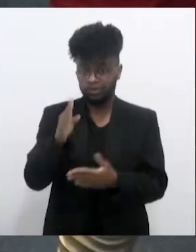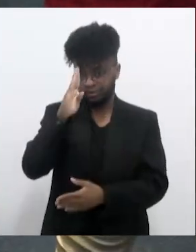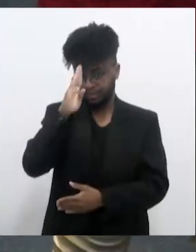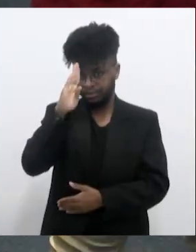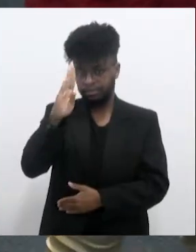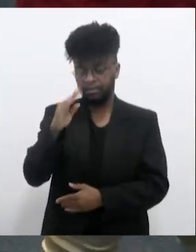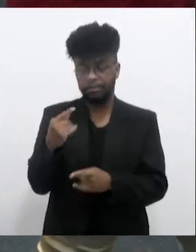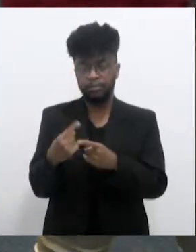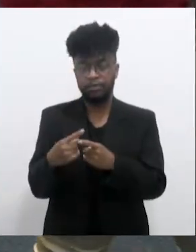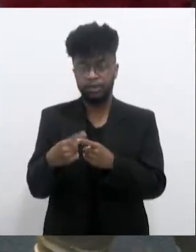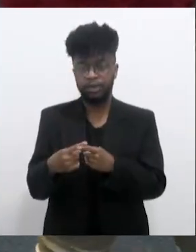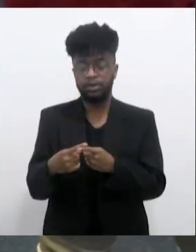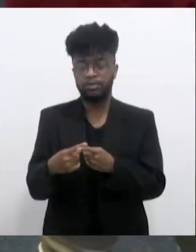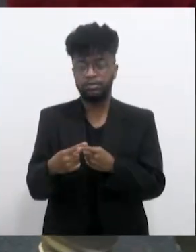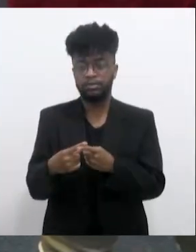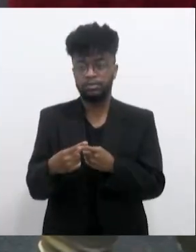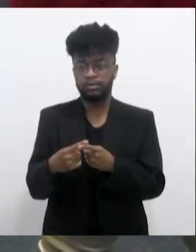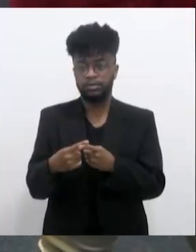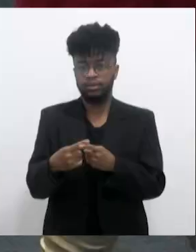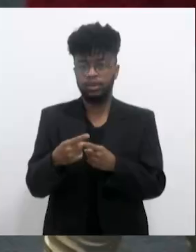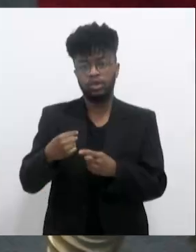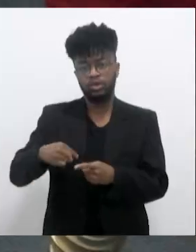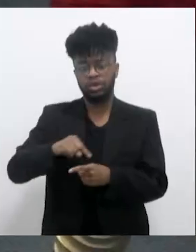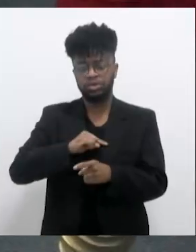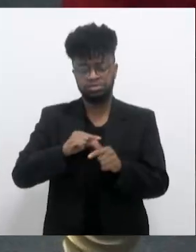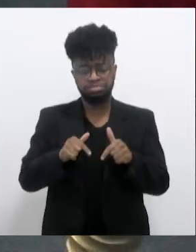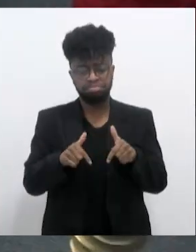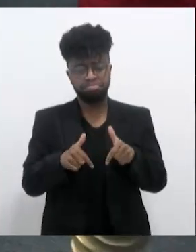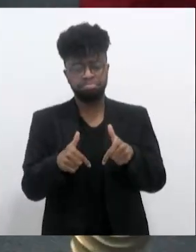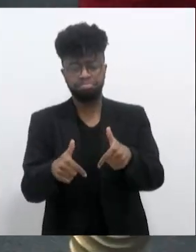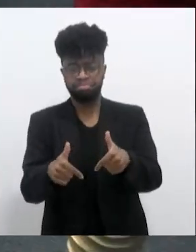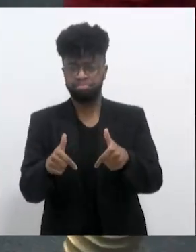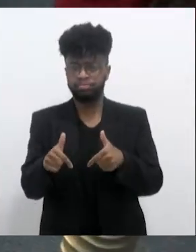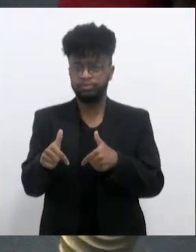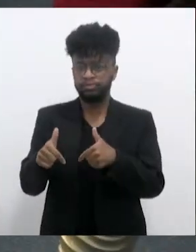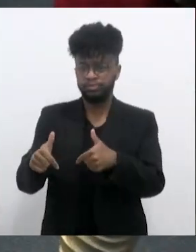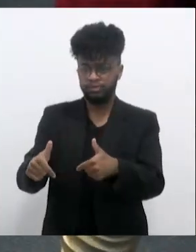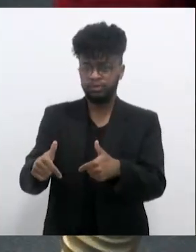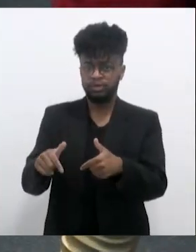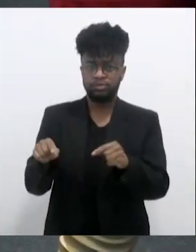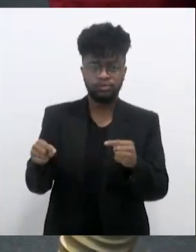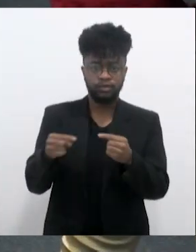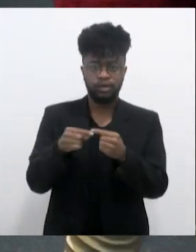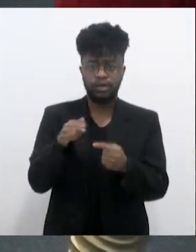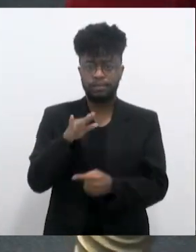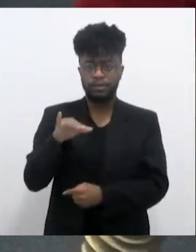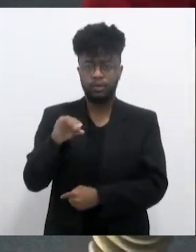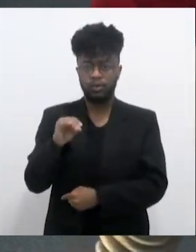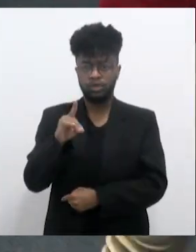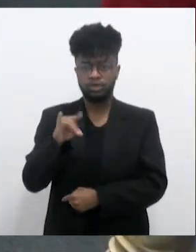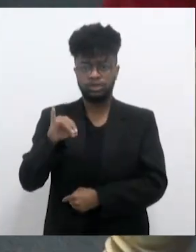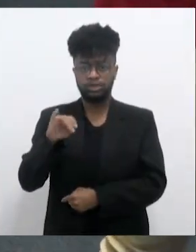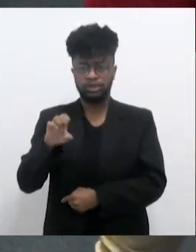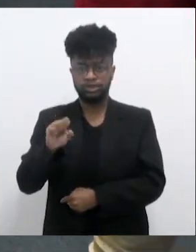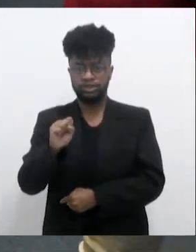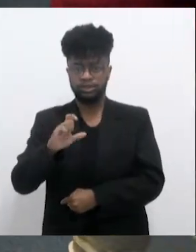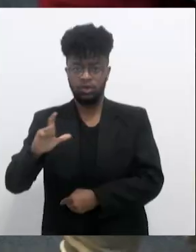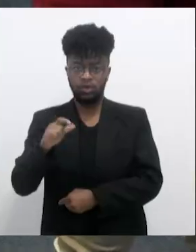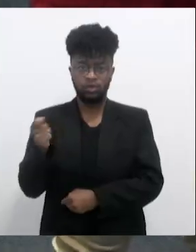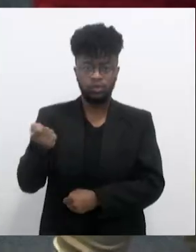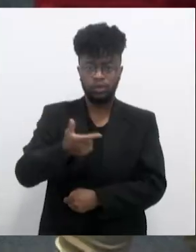ainda, porque a gente tem mais disponibilidade de biodiesel do que tinha 9 anos atrás.